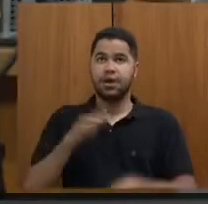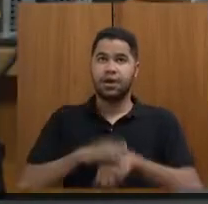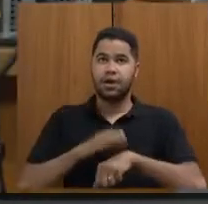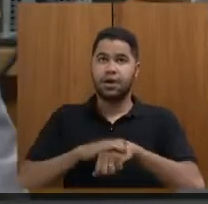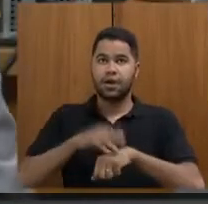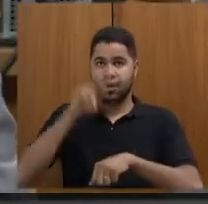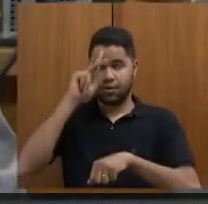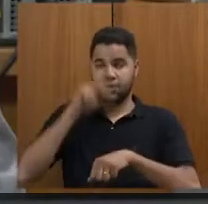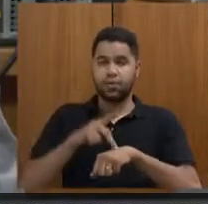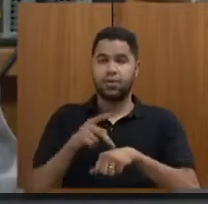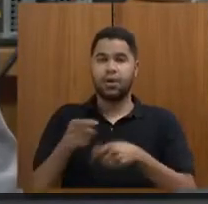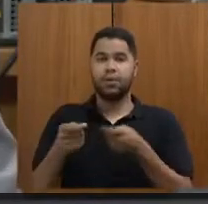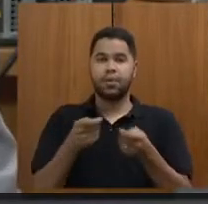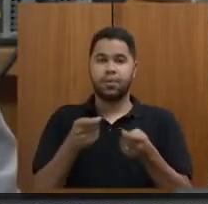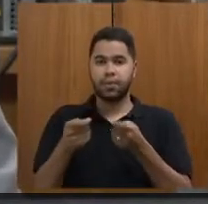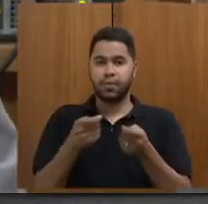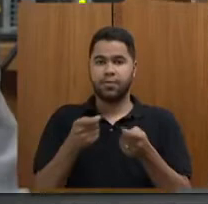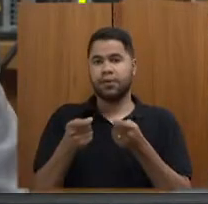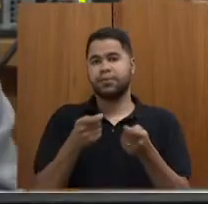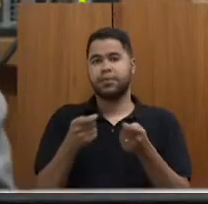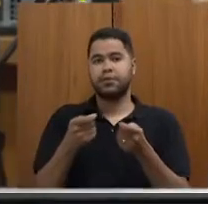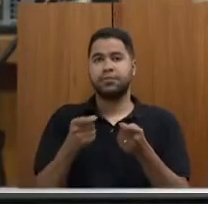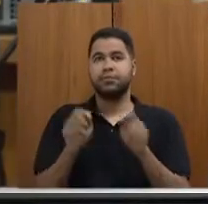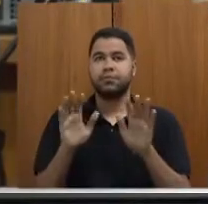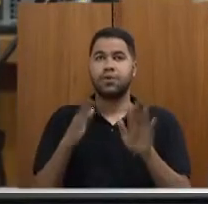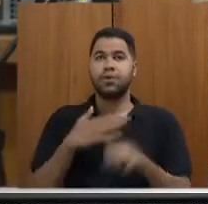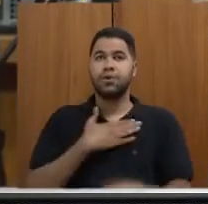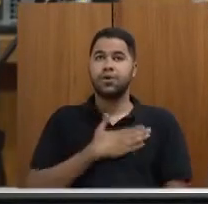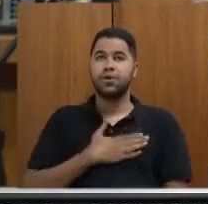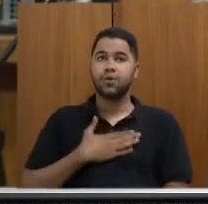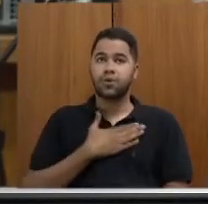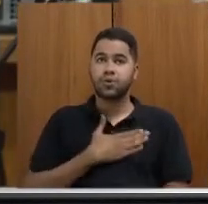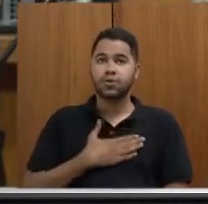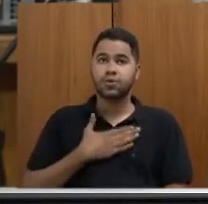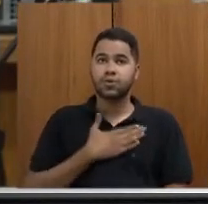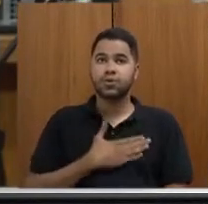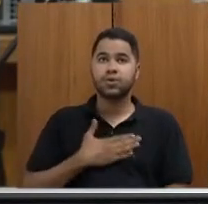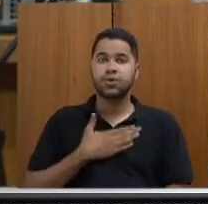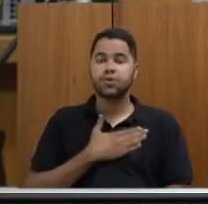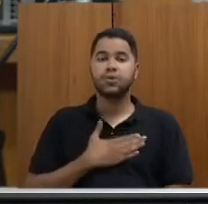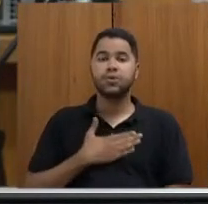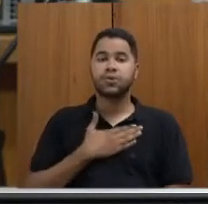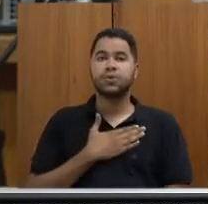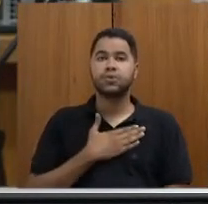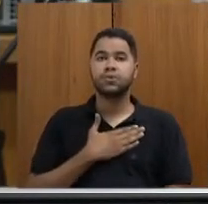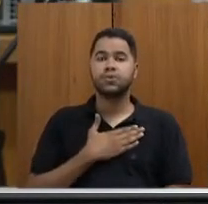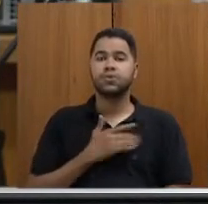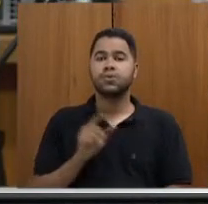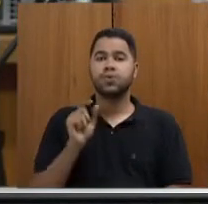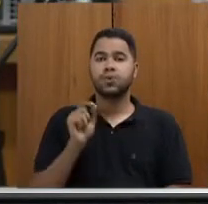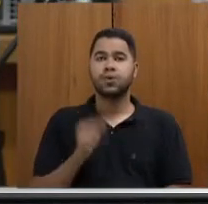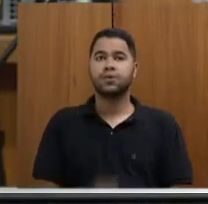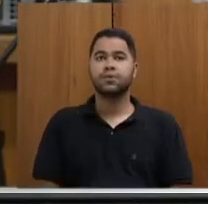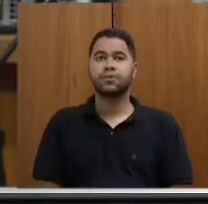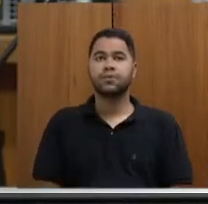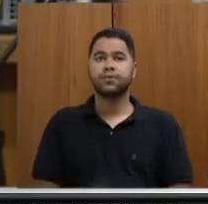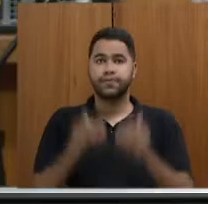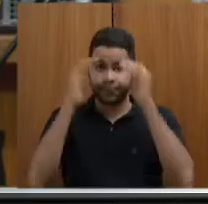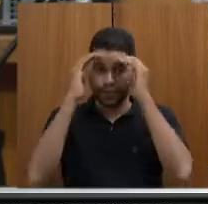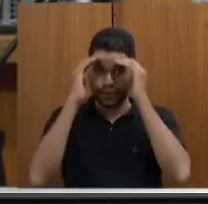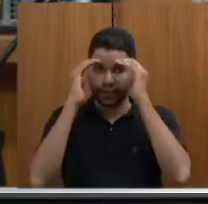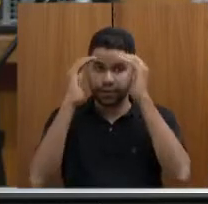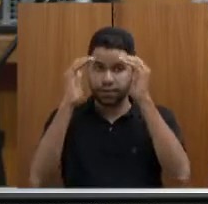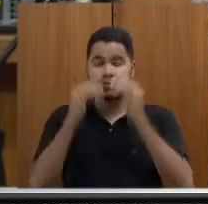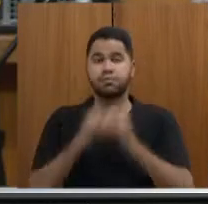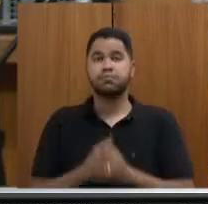autonomia aqui de conduzir a reunião, mas eu gostaria que a senhora colocasse... com todo o respeito que eu tenho